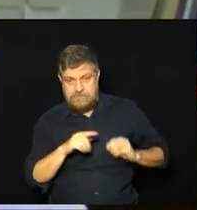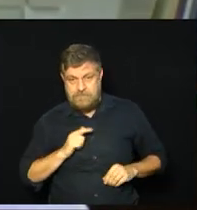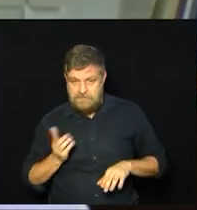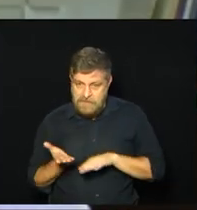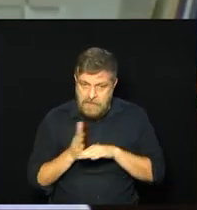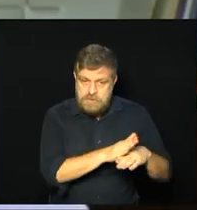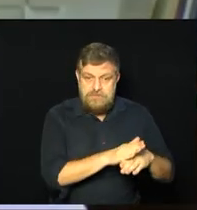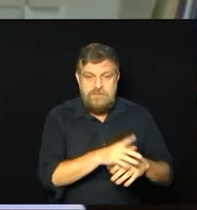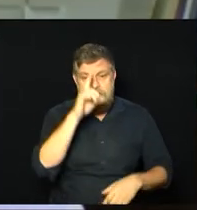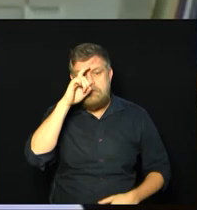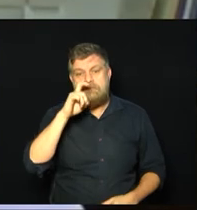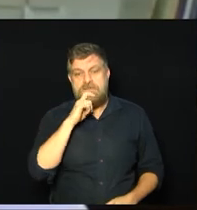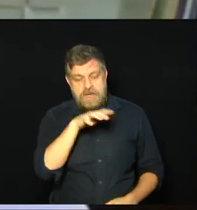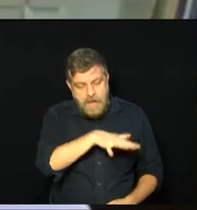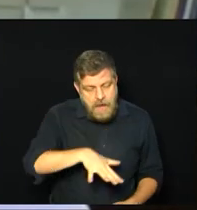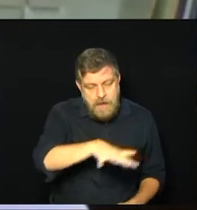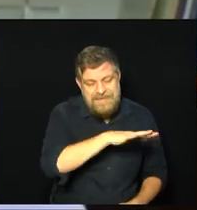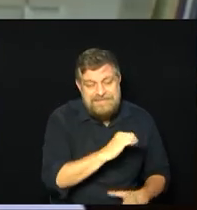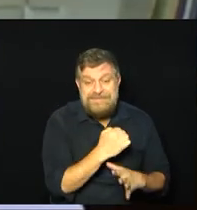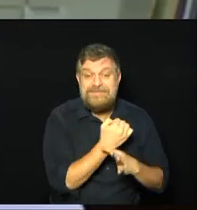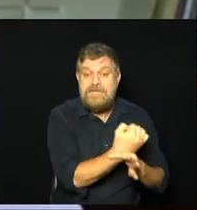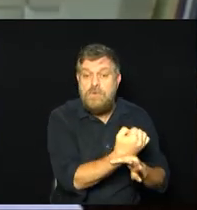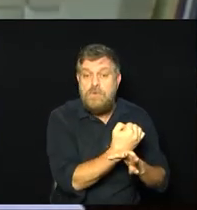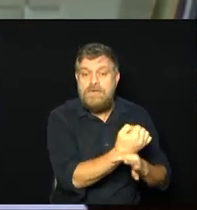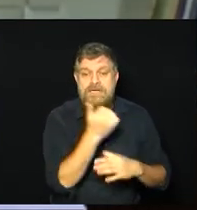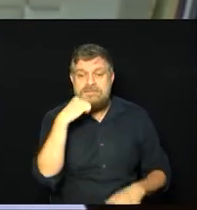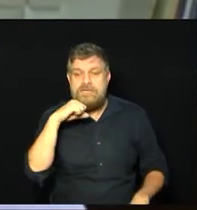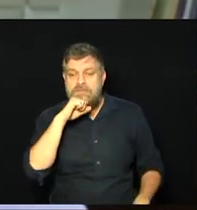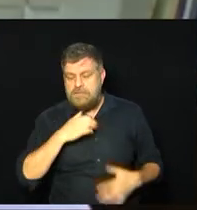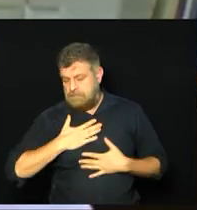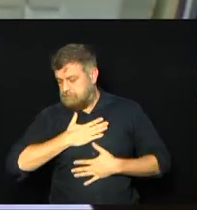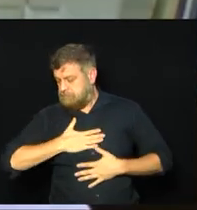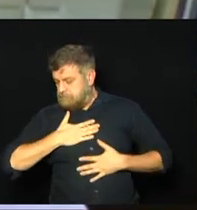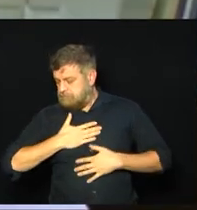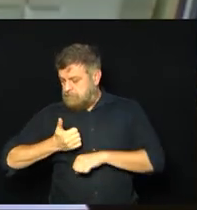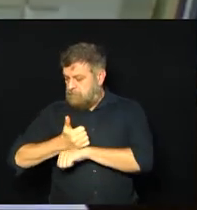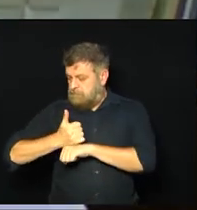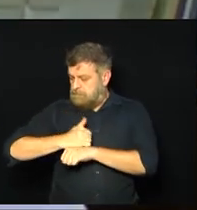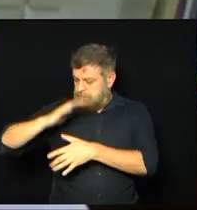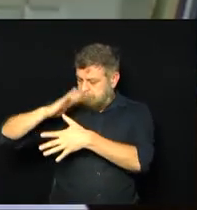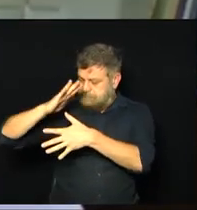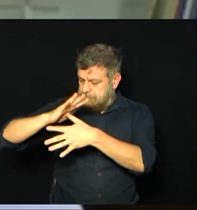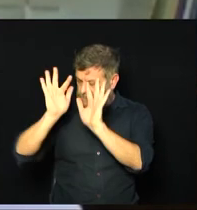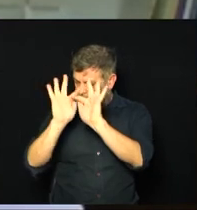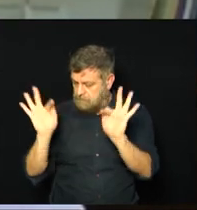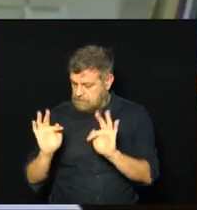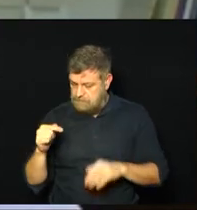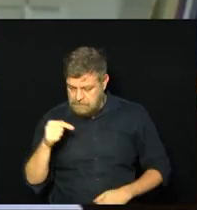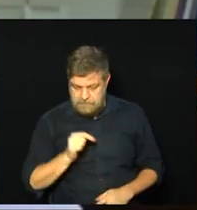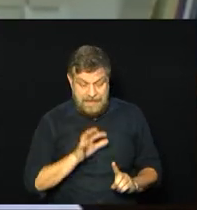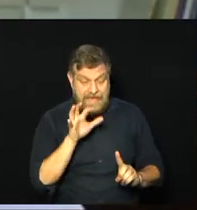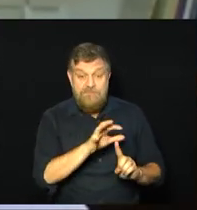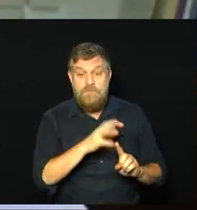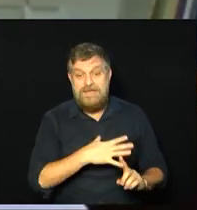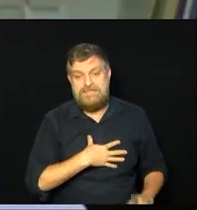mais tranquilidade para o ambiente, mais segurança, uma mãe realizada, mais feliz, isso vai impactar positivamente nos